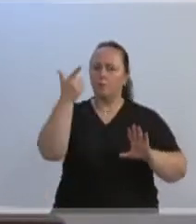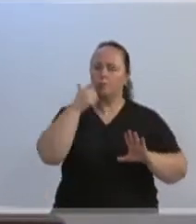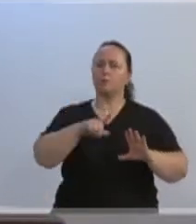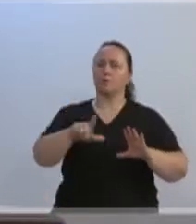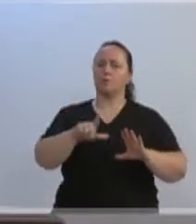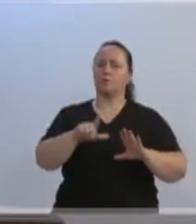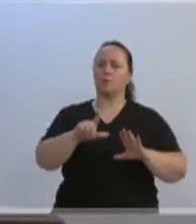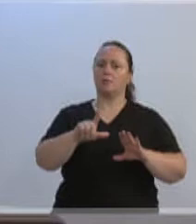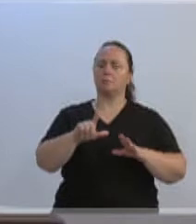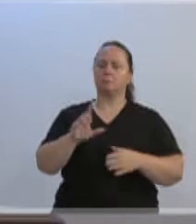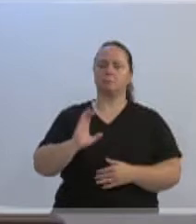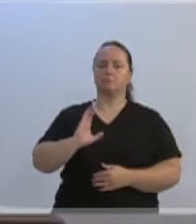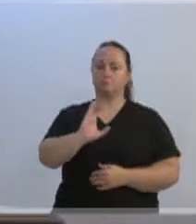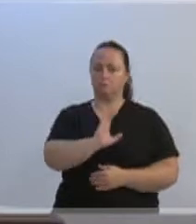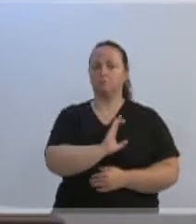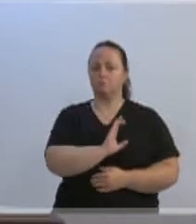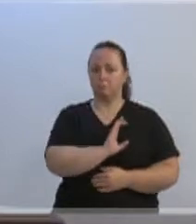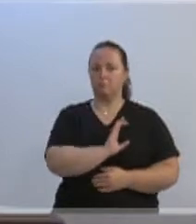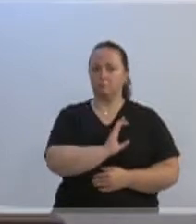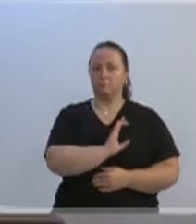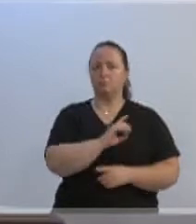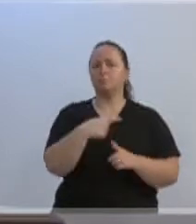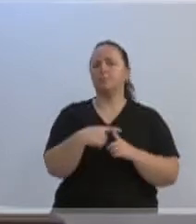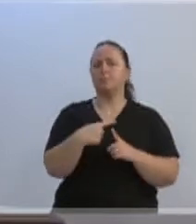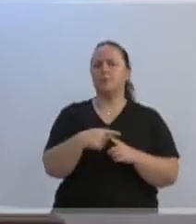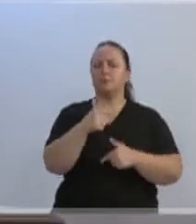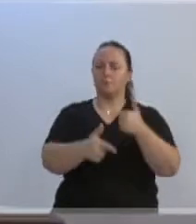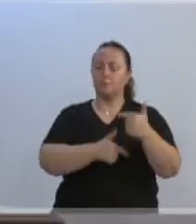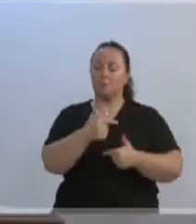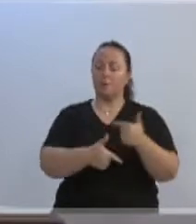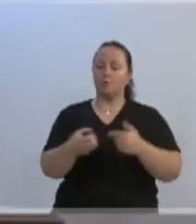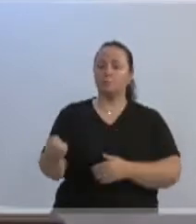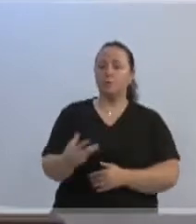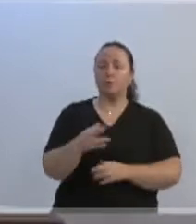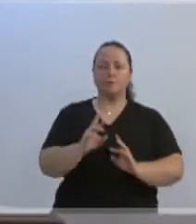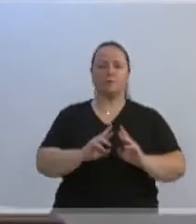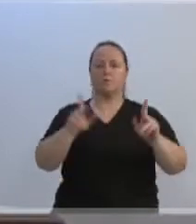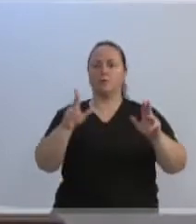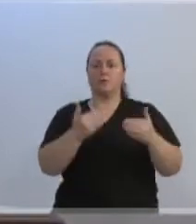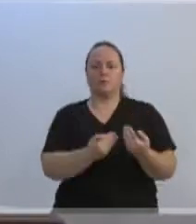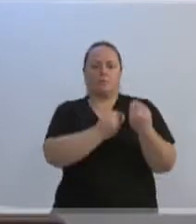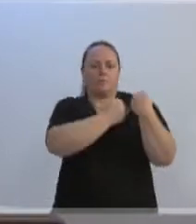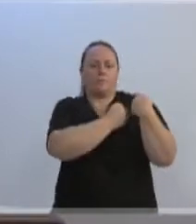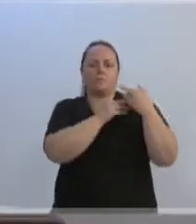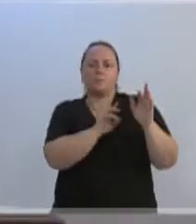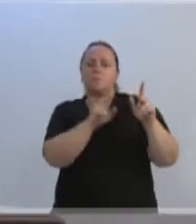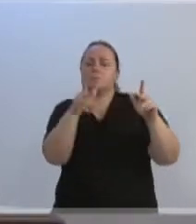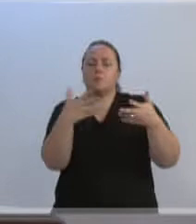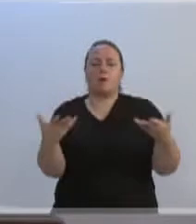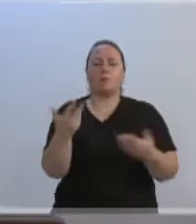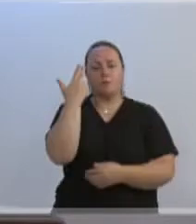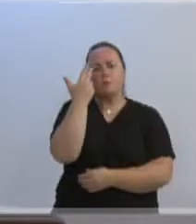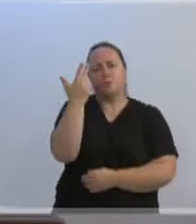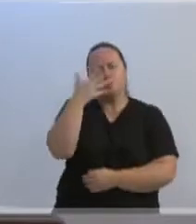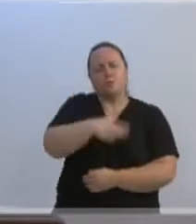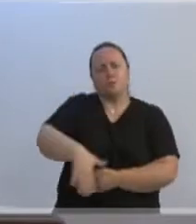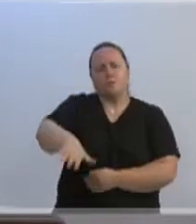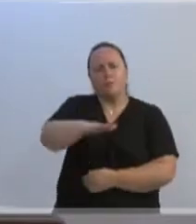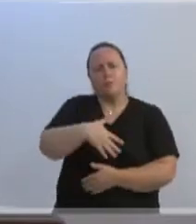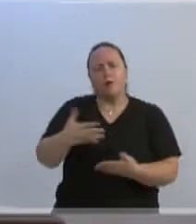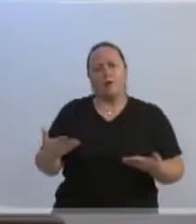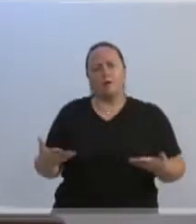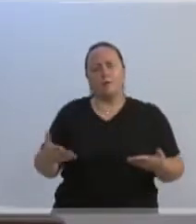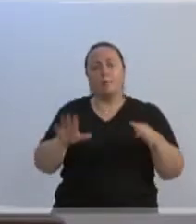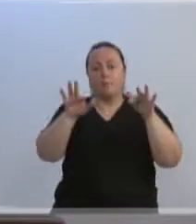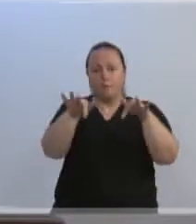essas funções gratificadas por um trabalho novo por um trabalho diferente por uma função diferente isso é normal no meio público e ao final